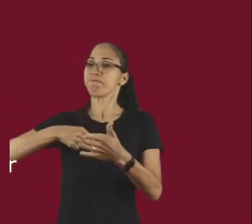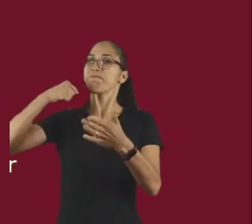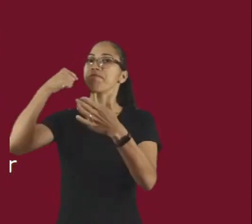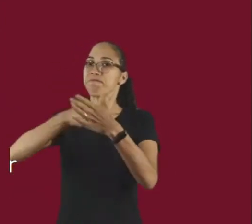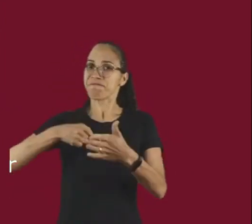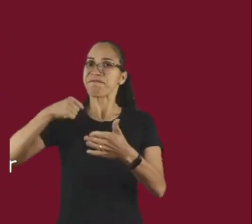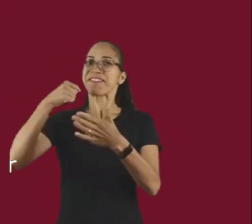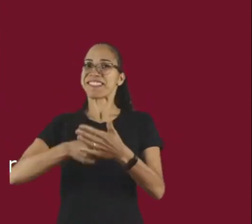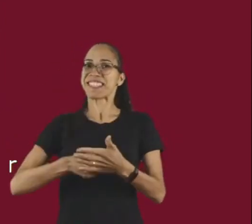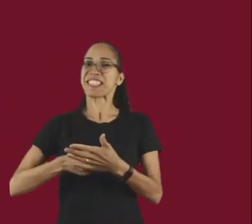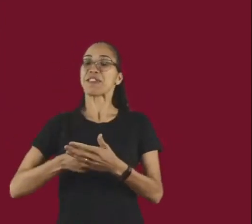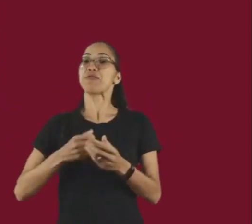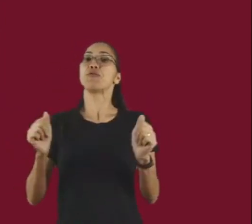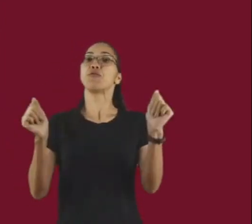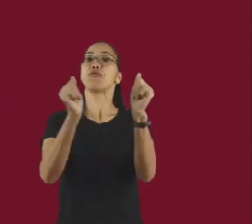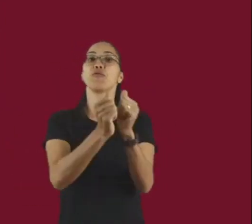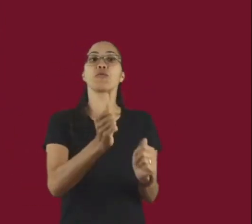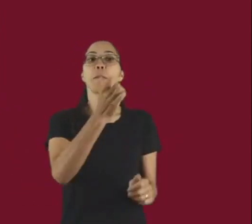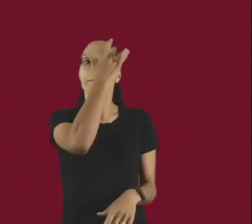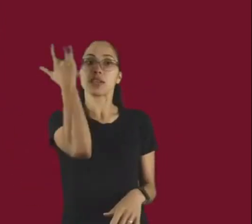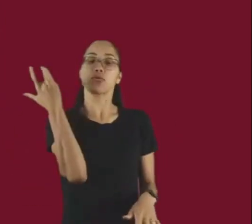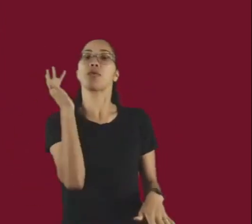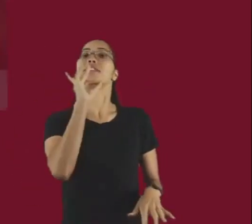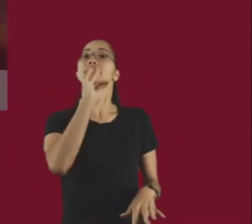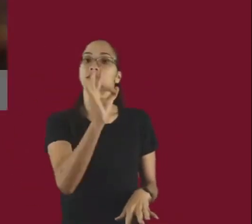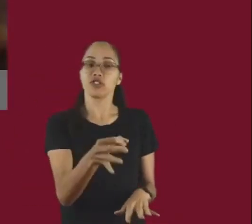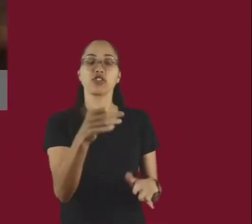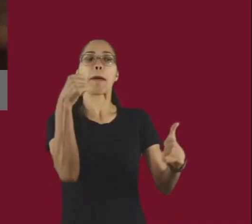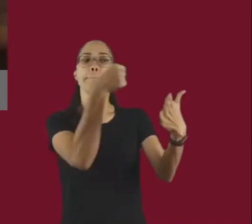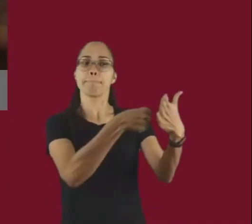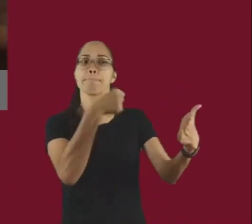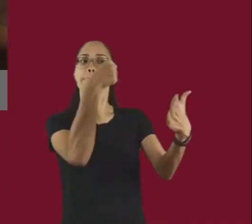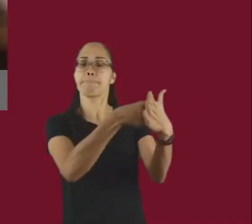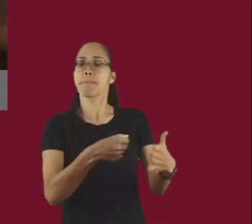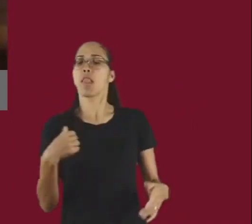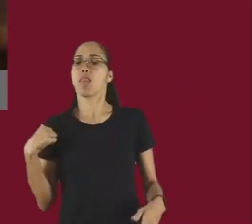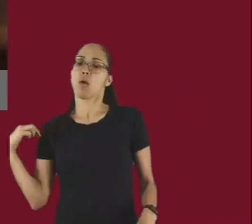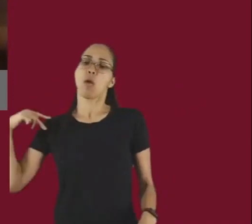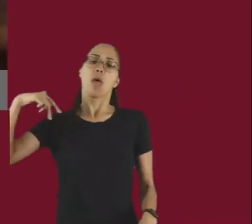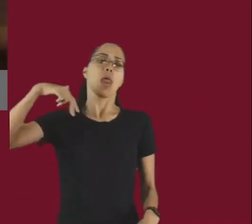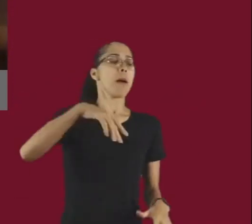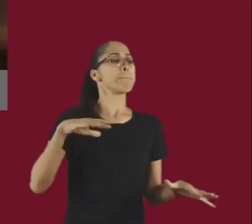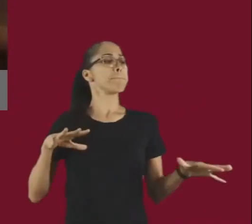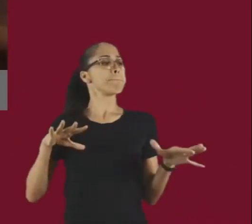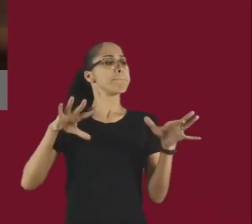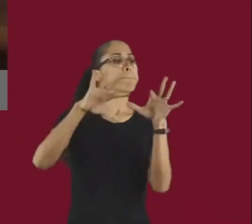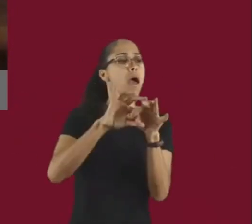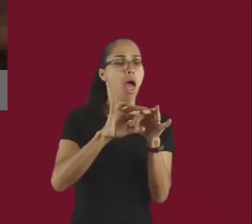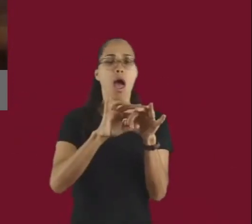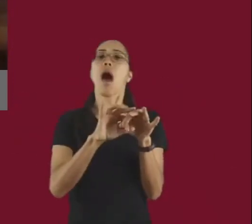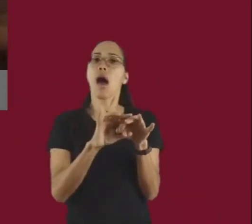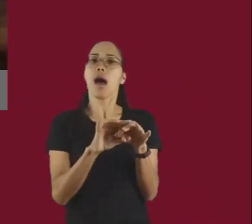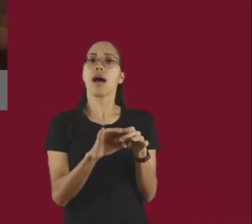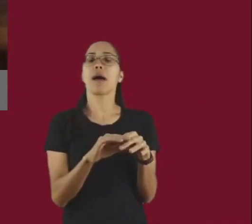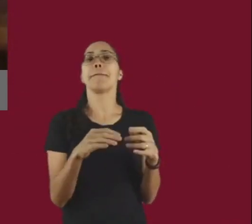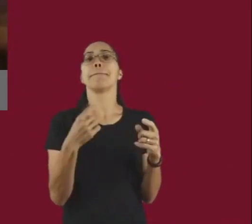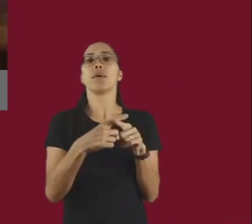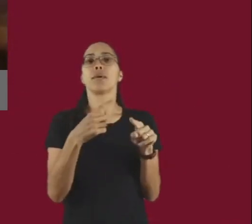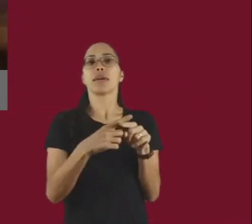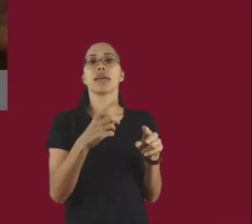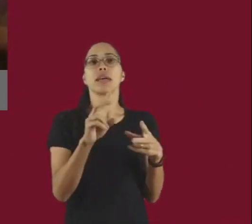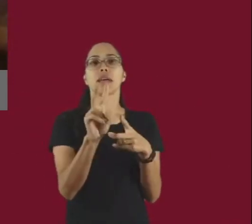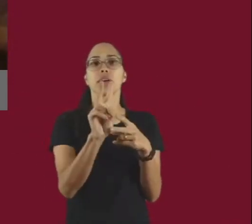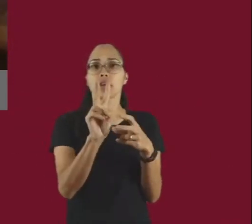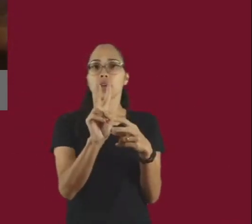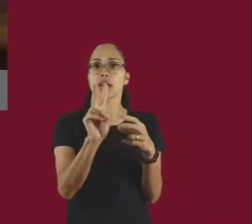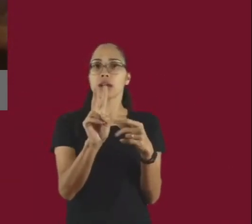lutando aqui há muito tempo, né? E aí lutar junto com eles, porque os indígenas, eles ocupam Brasília, ocupavam